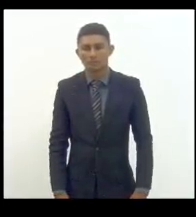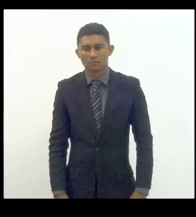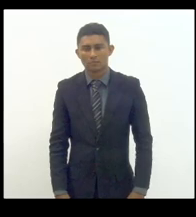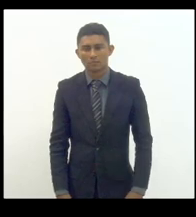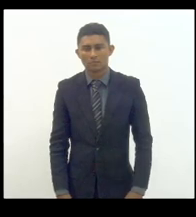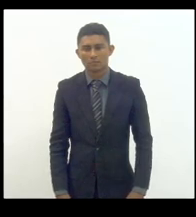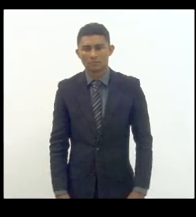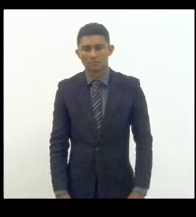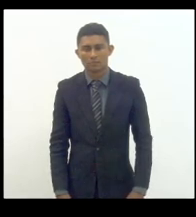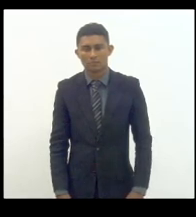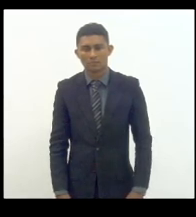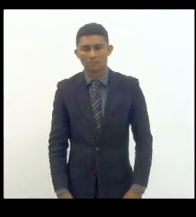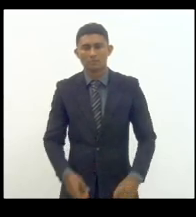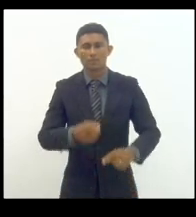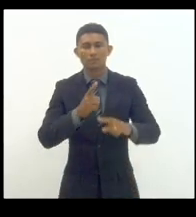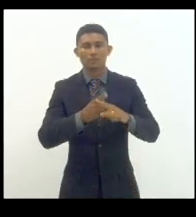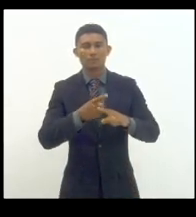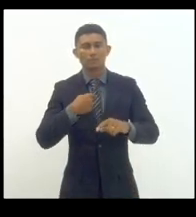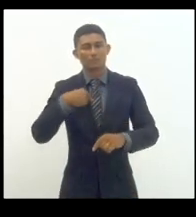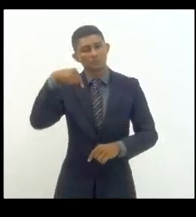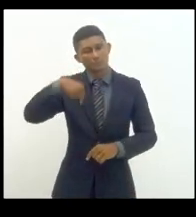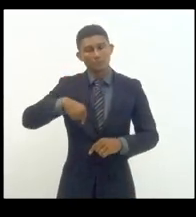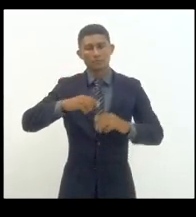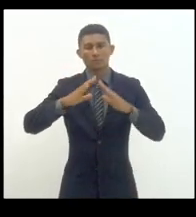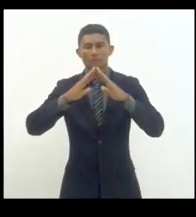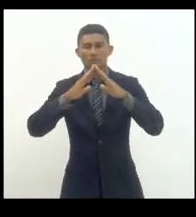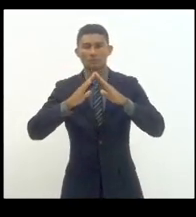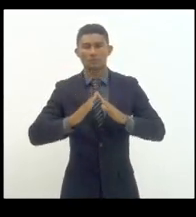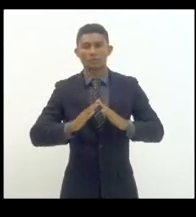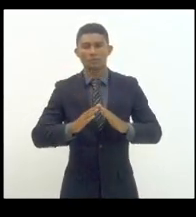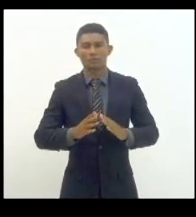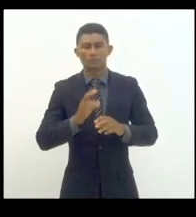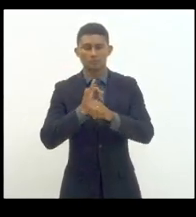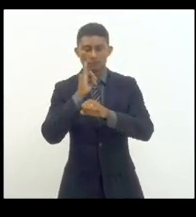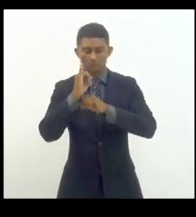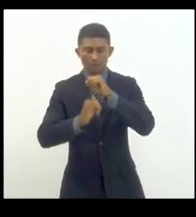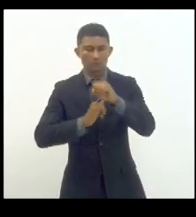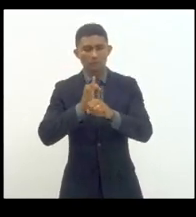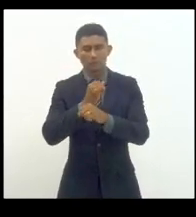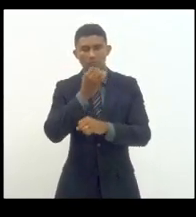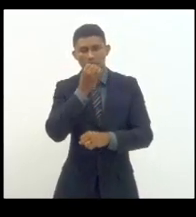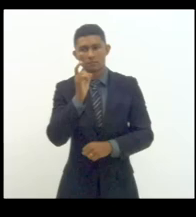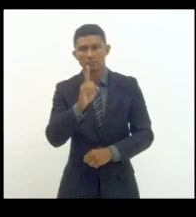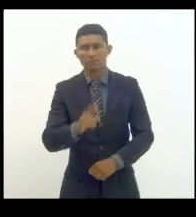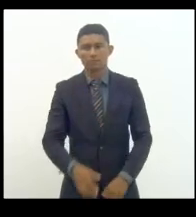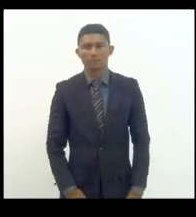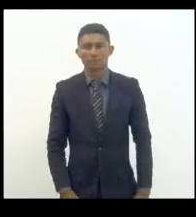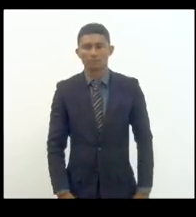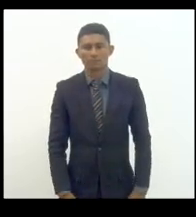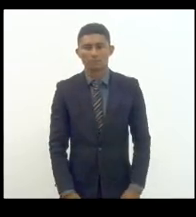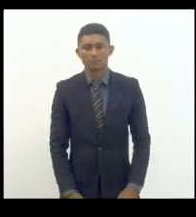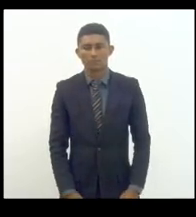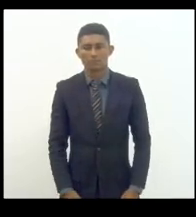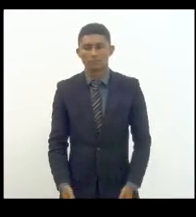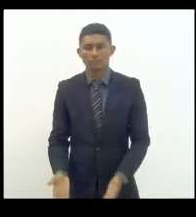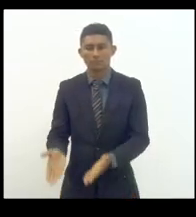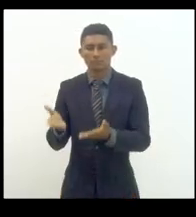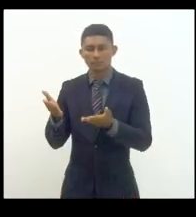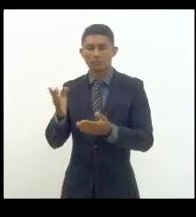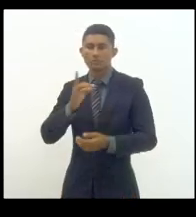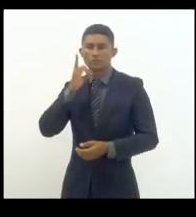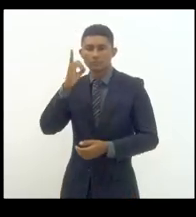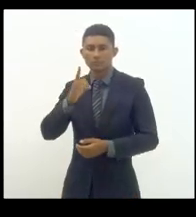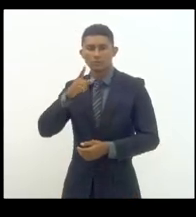É que eu estou em casa aqui, a internet está boa. Eu vou acompanhar o voto do deputado Luiz